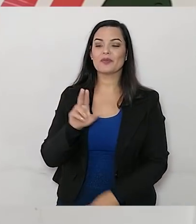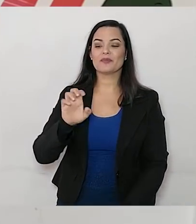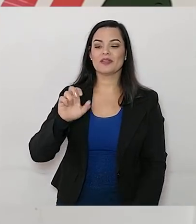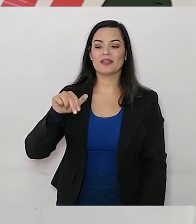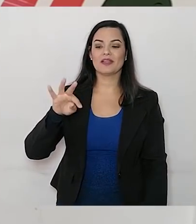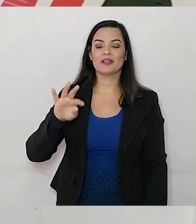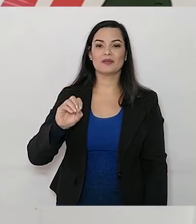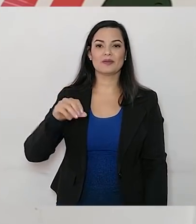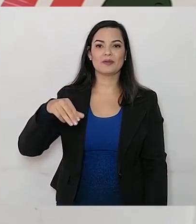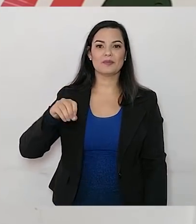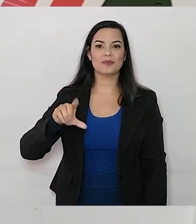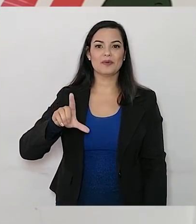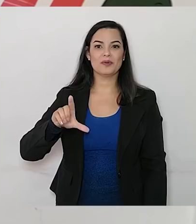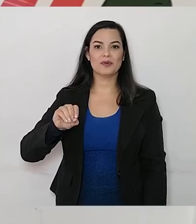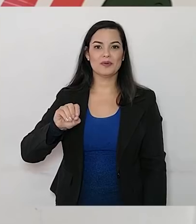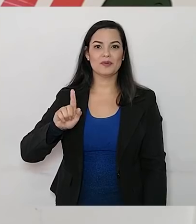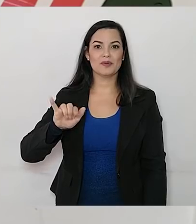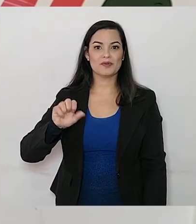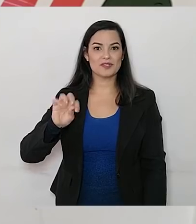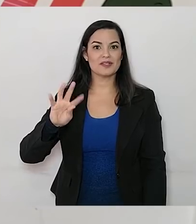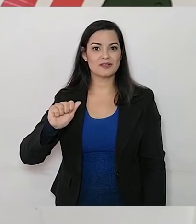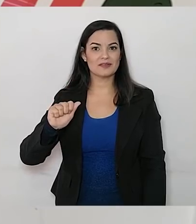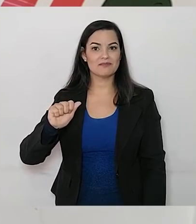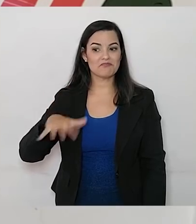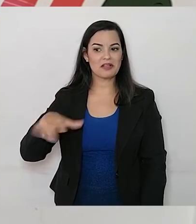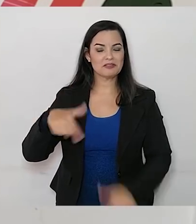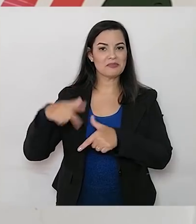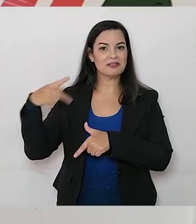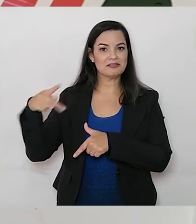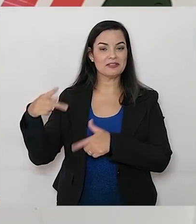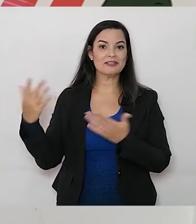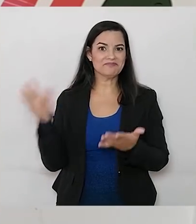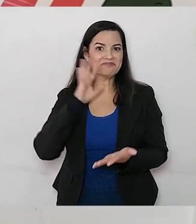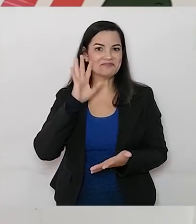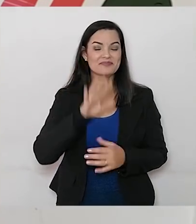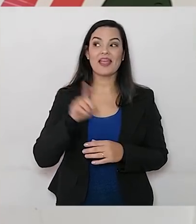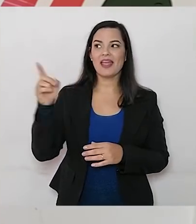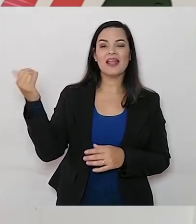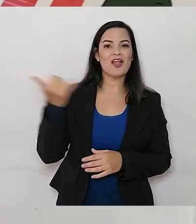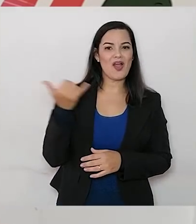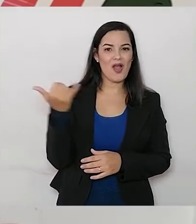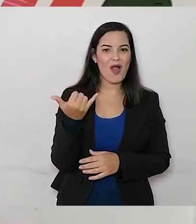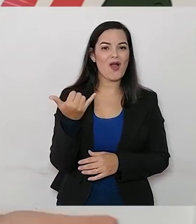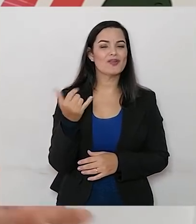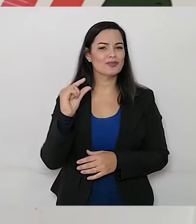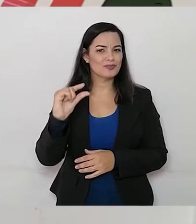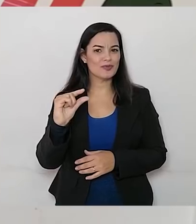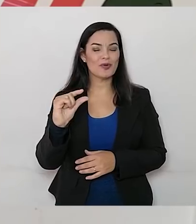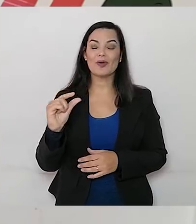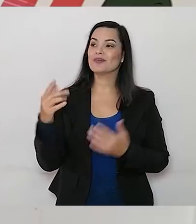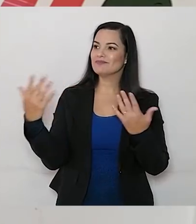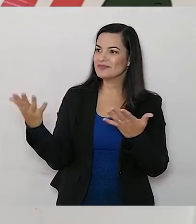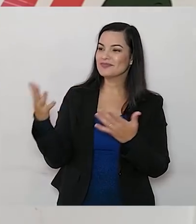entomologista. Olha que legal! Então, ele vai contar um pouquinho e eu gostaria que, primeiramente,